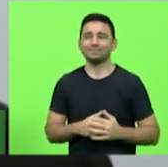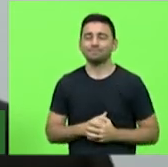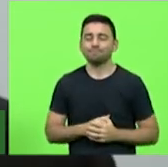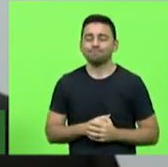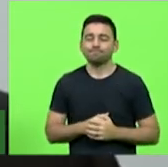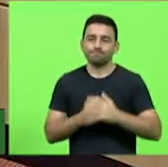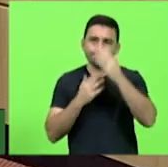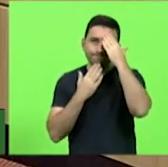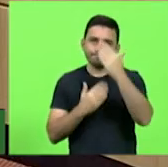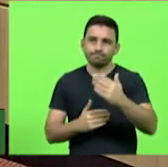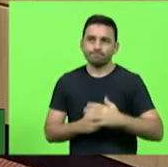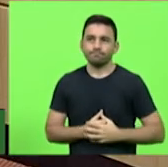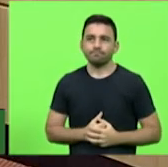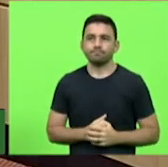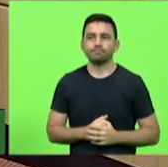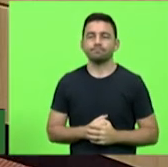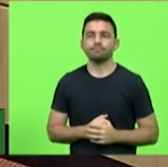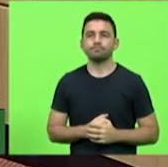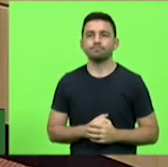obrigado.